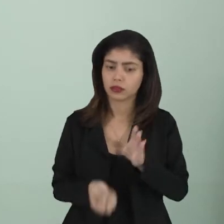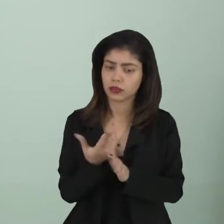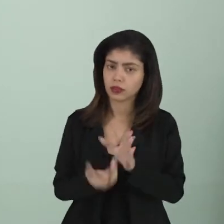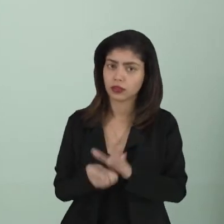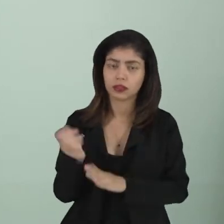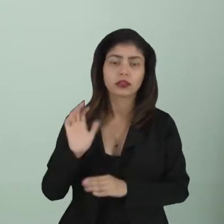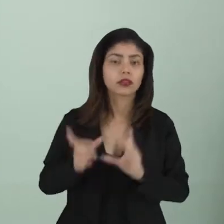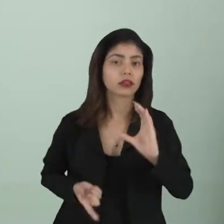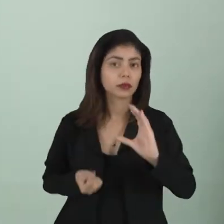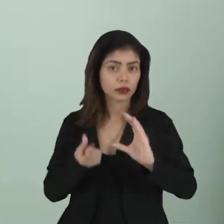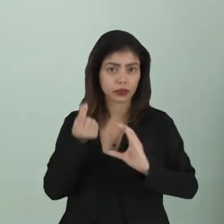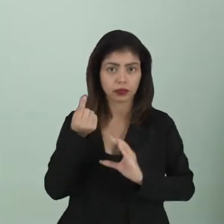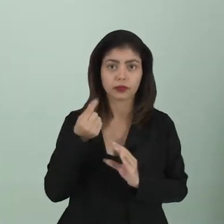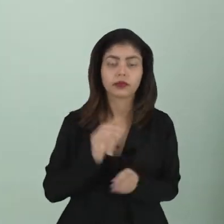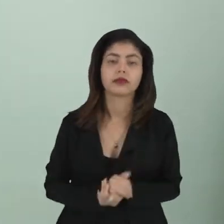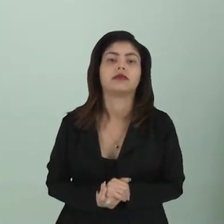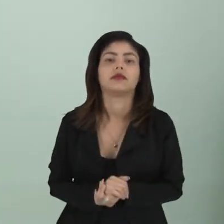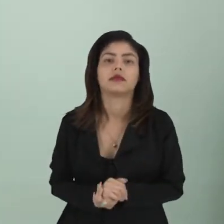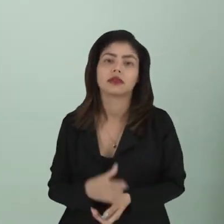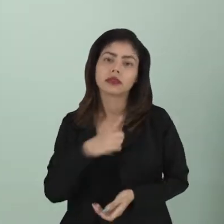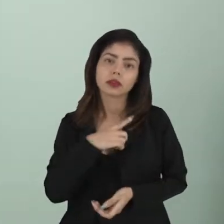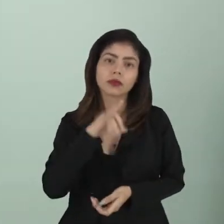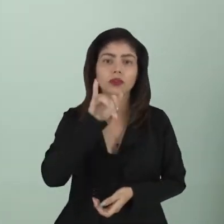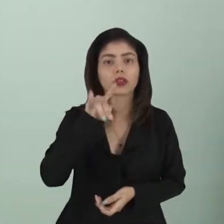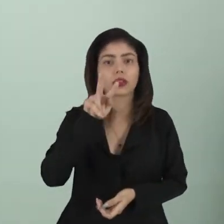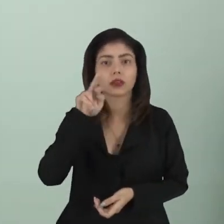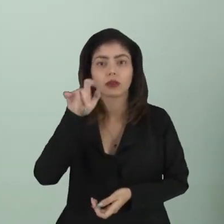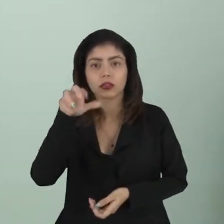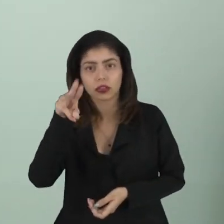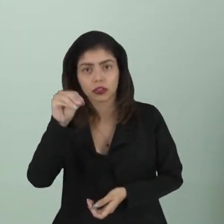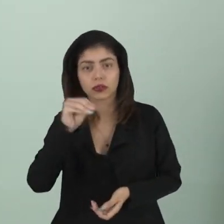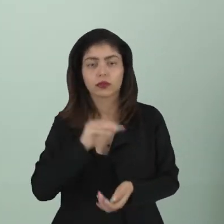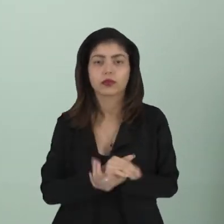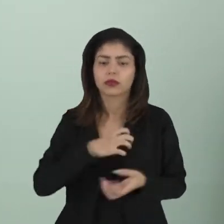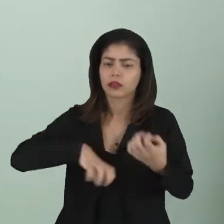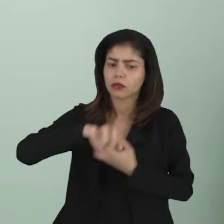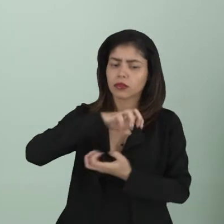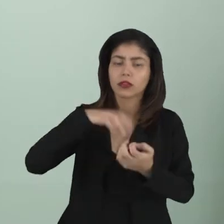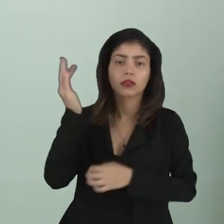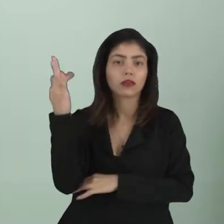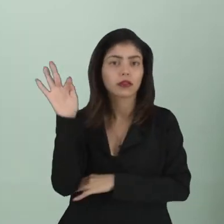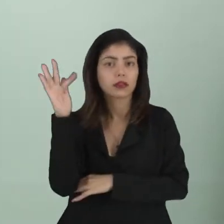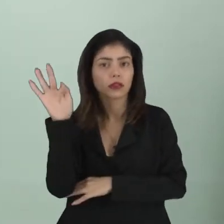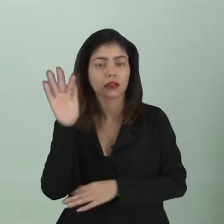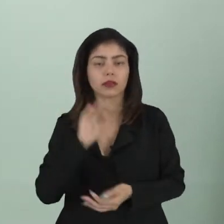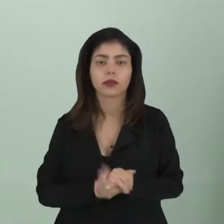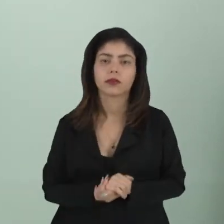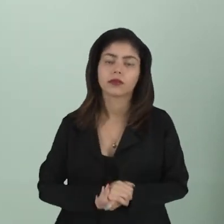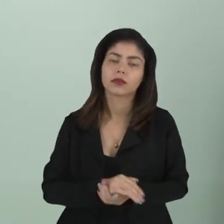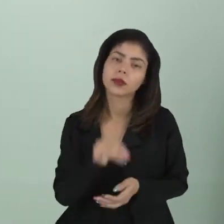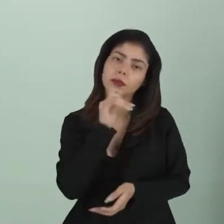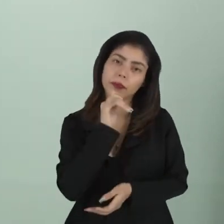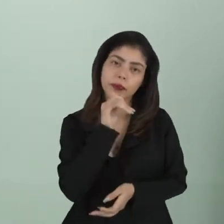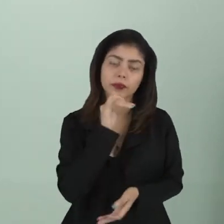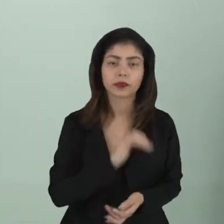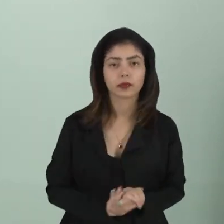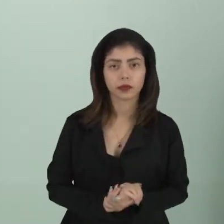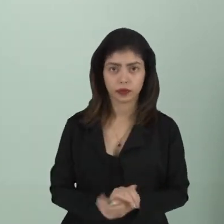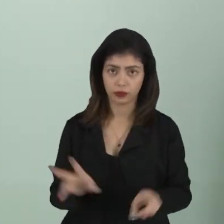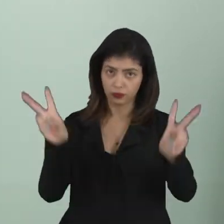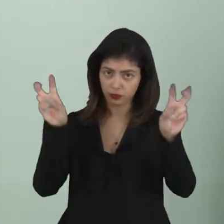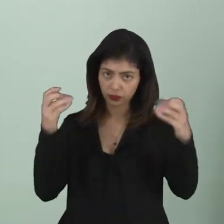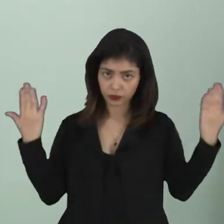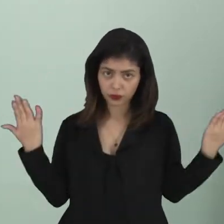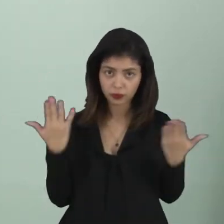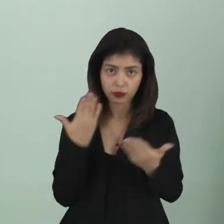produção capitalista. Nós tivemos o Iluminismo, nós tivemos a Revolução Francesa, para citar como exemplo, e o